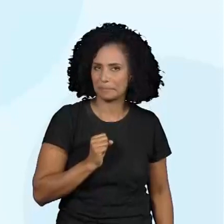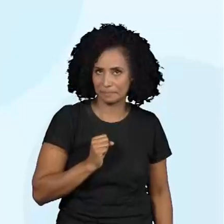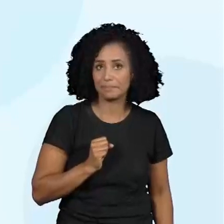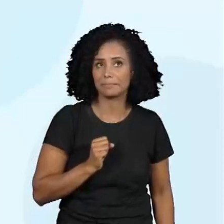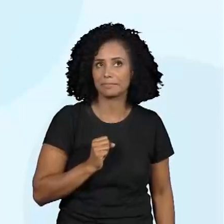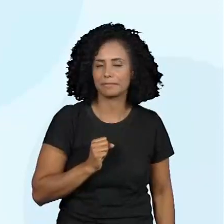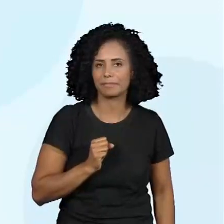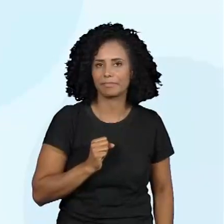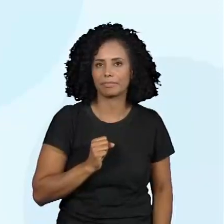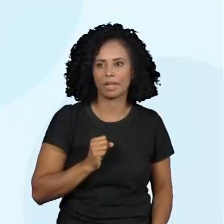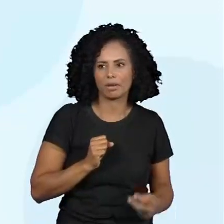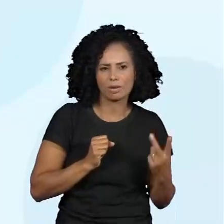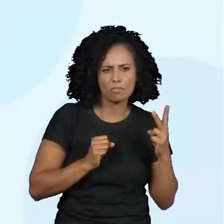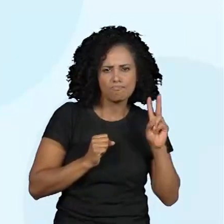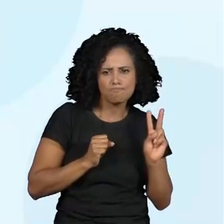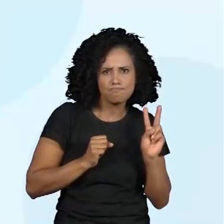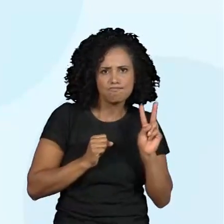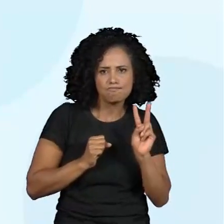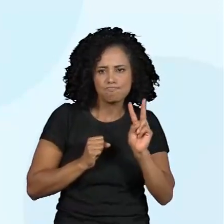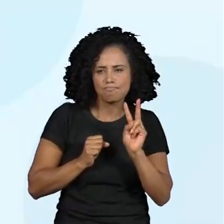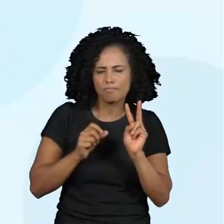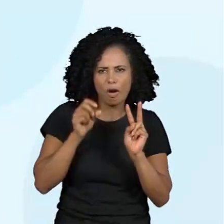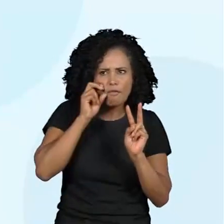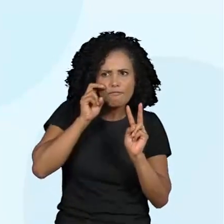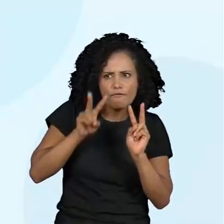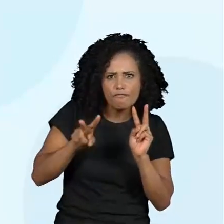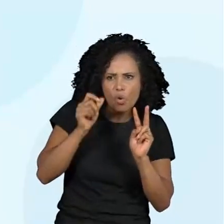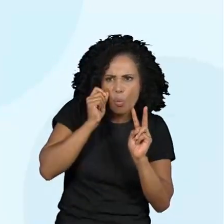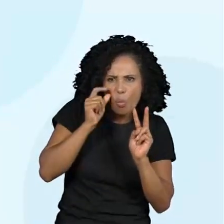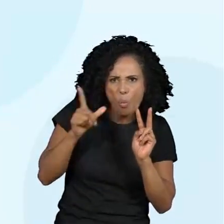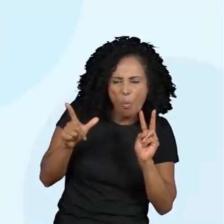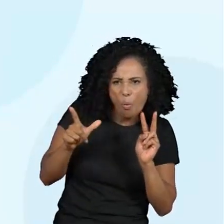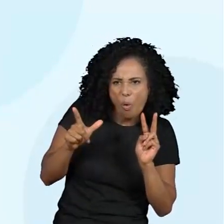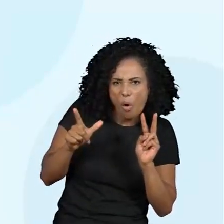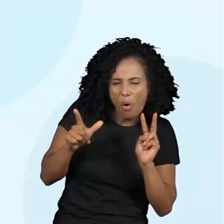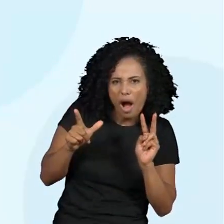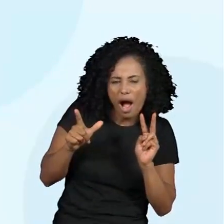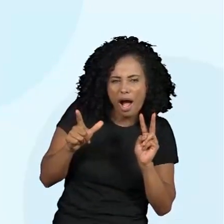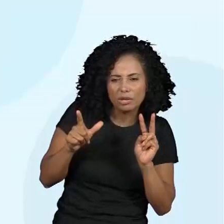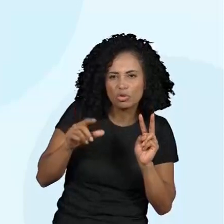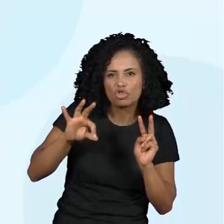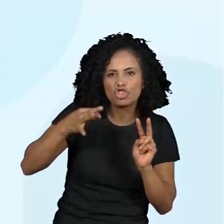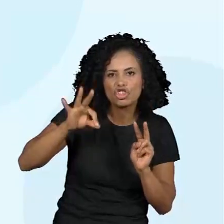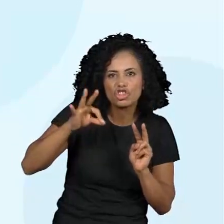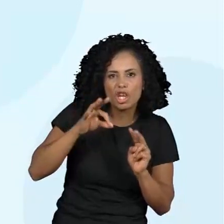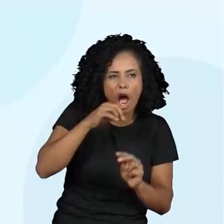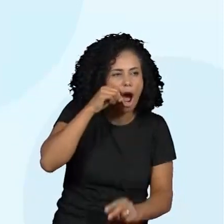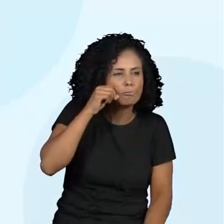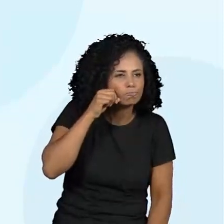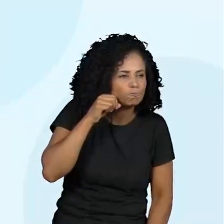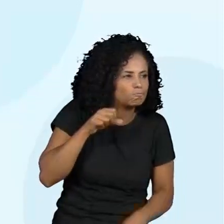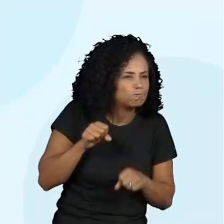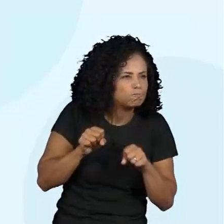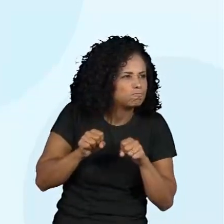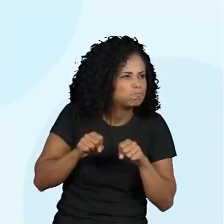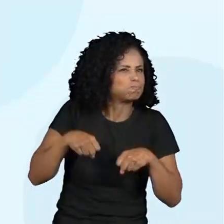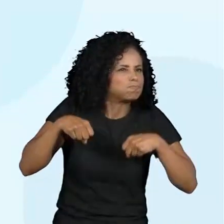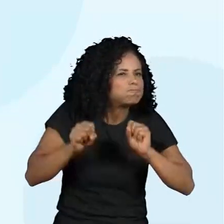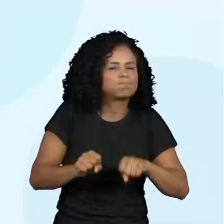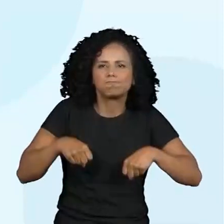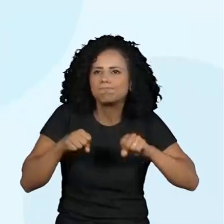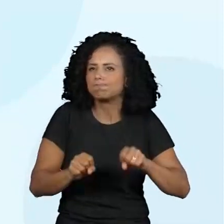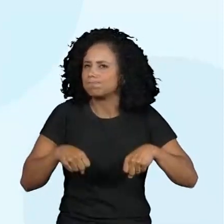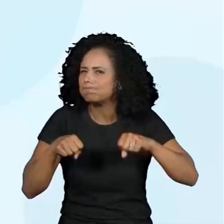Viraram-se para o gato, que estava com a chave da porta na boca, e saiu correndo. Luiz